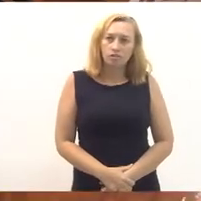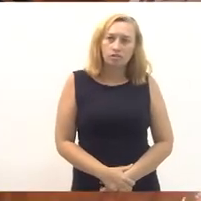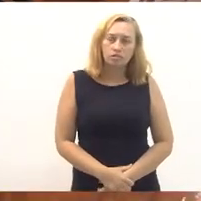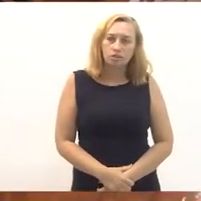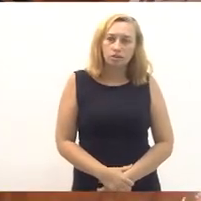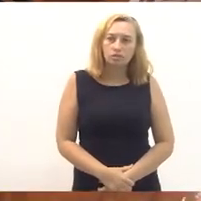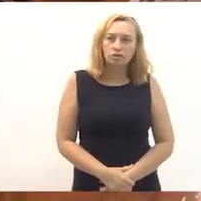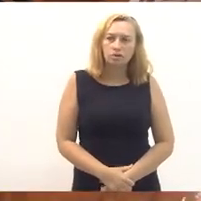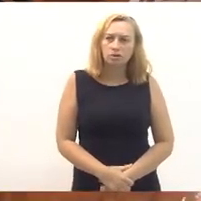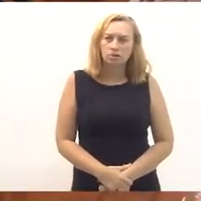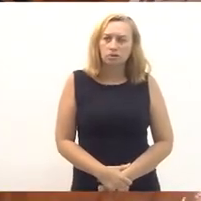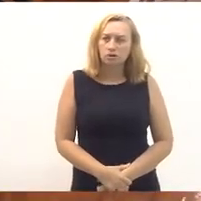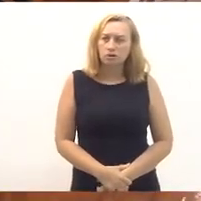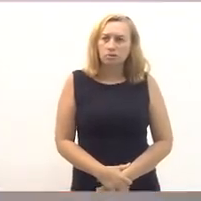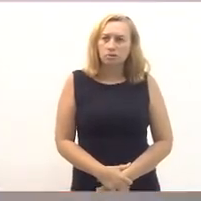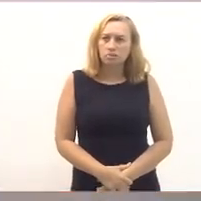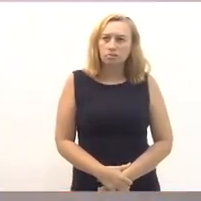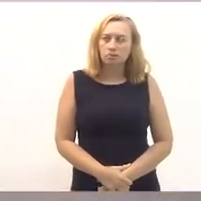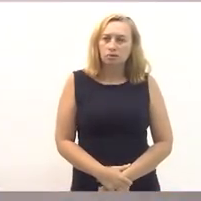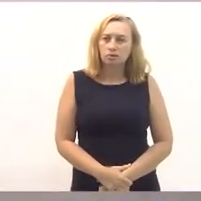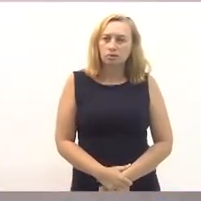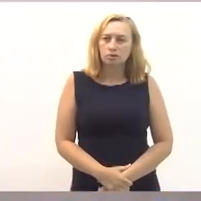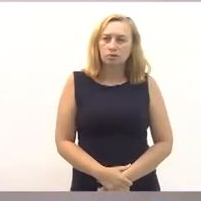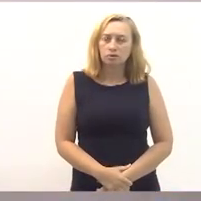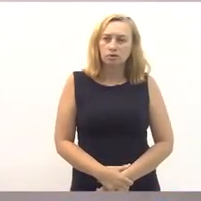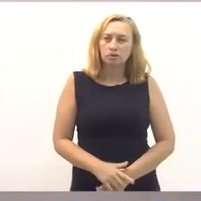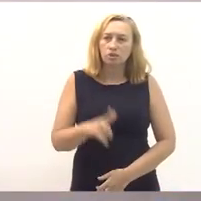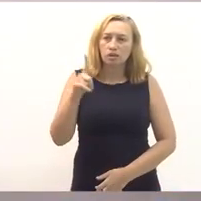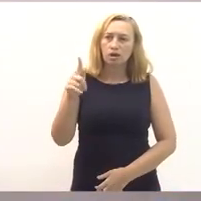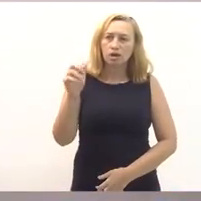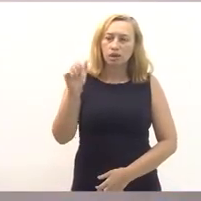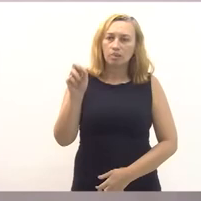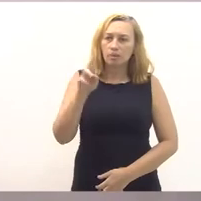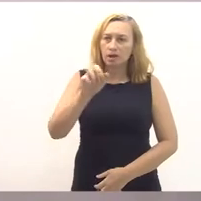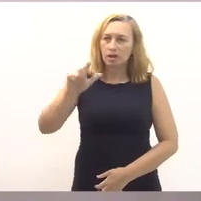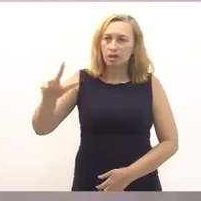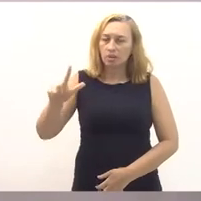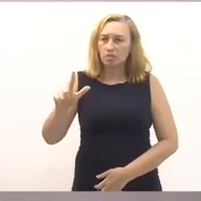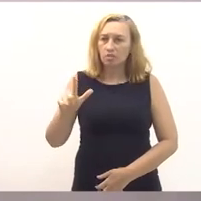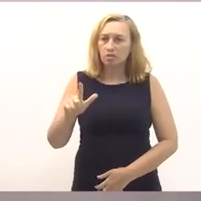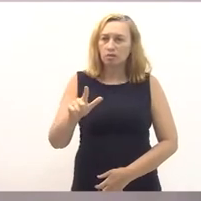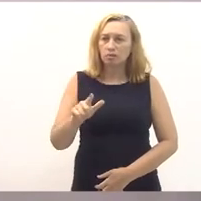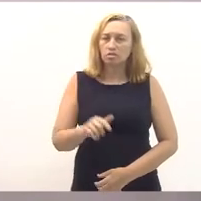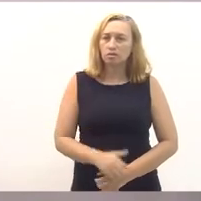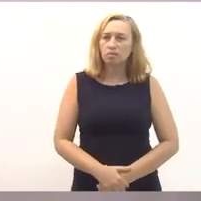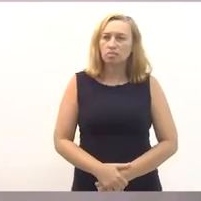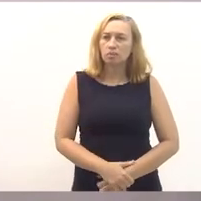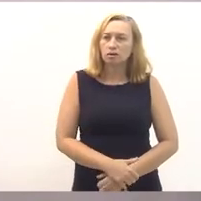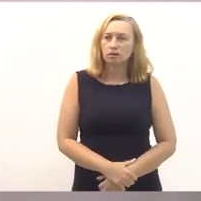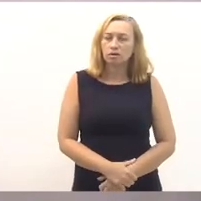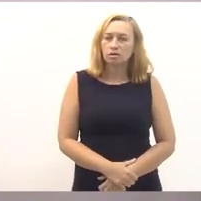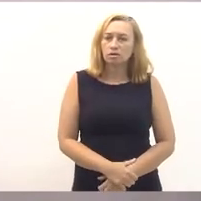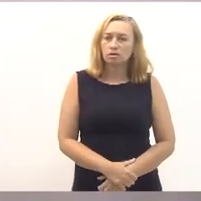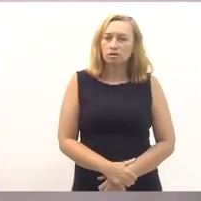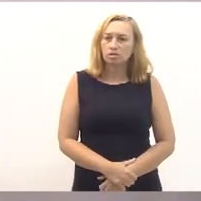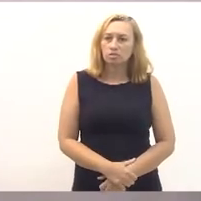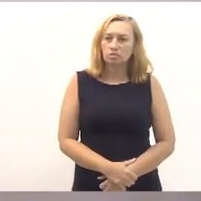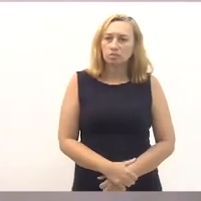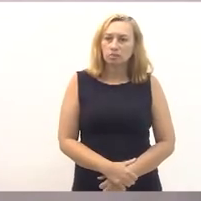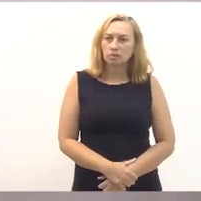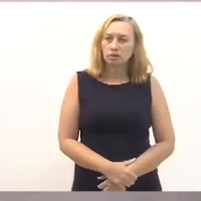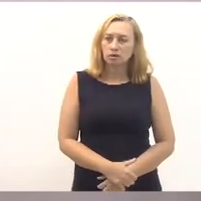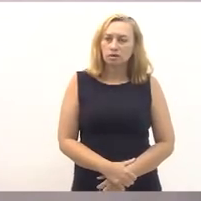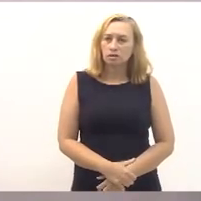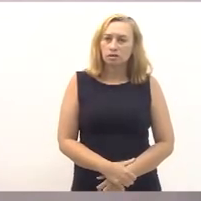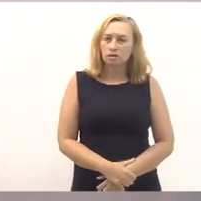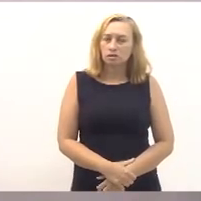E aí e vamos ouvir Gabriel mata mama flor presente Opa desculpe